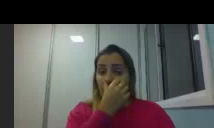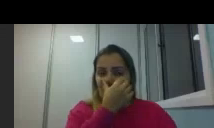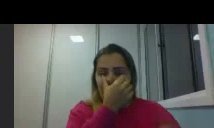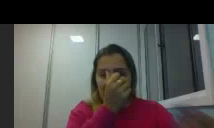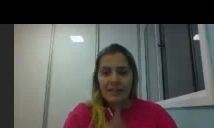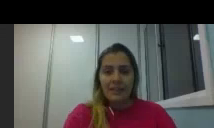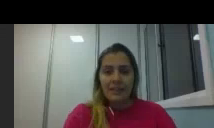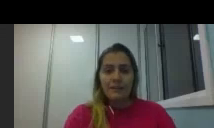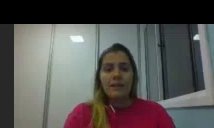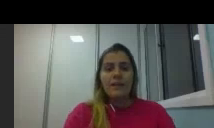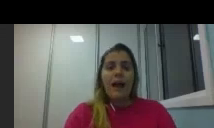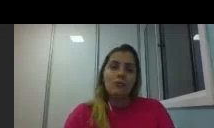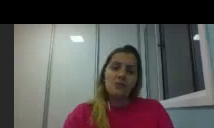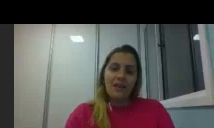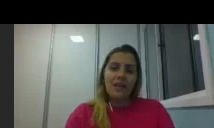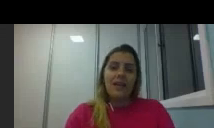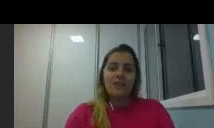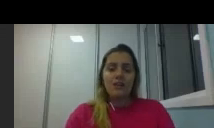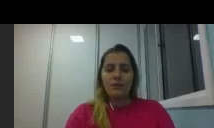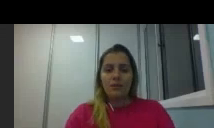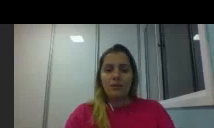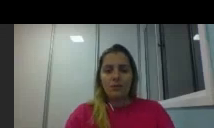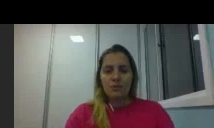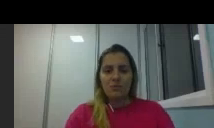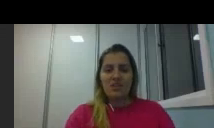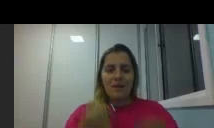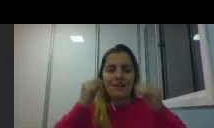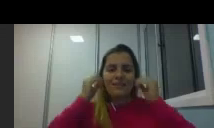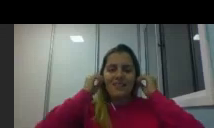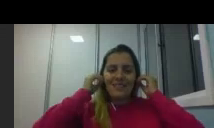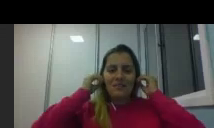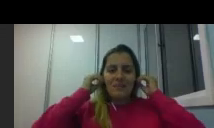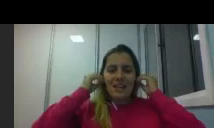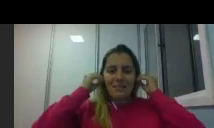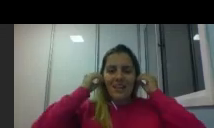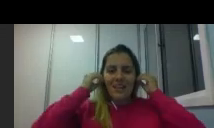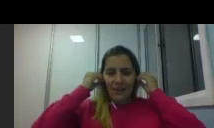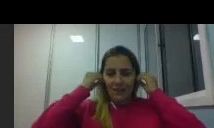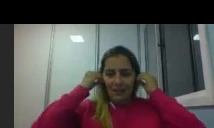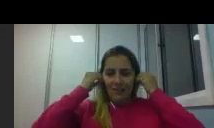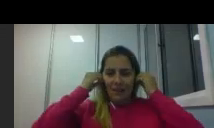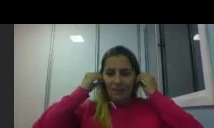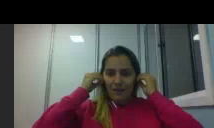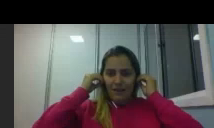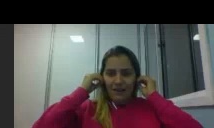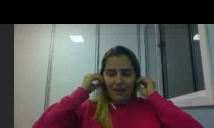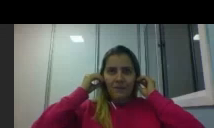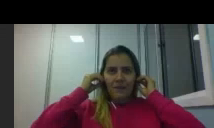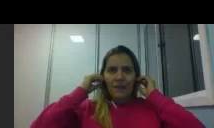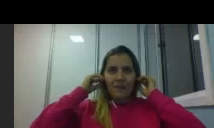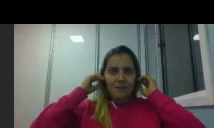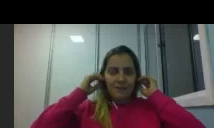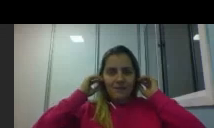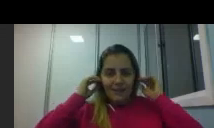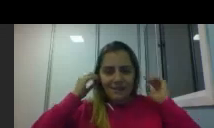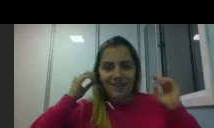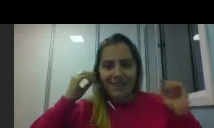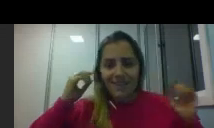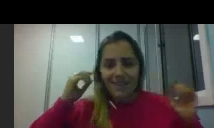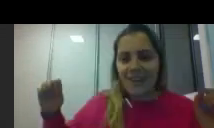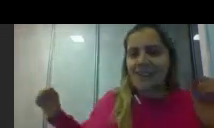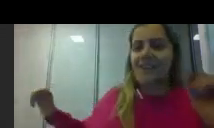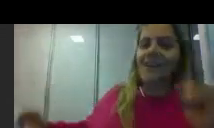Você pode fazer algo diferente. Eu costumo chamar isso de síndrome de Gabriela, né? Sabe aquela... Eu